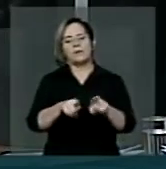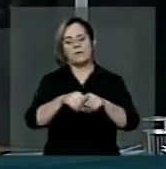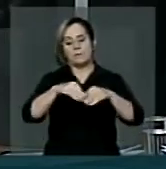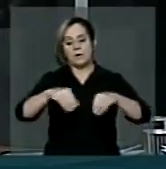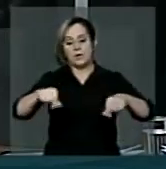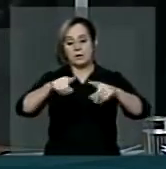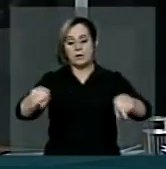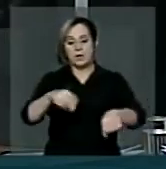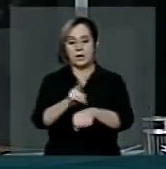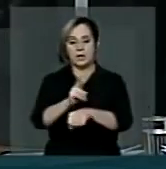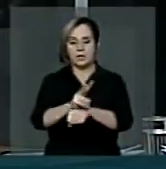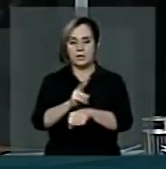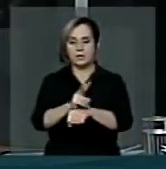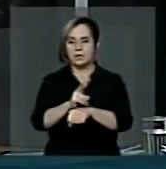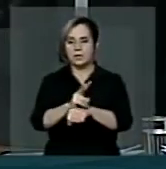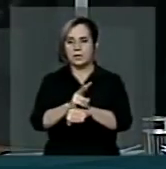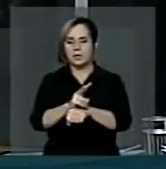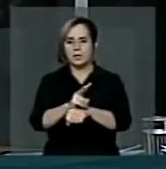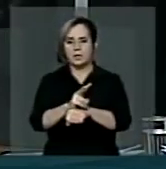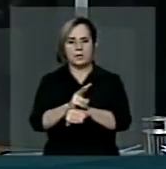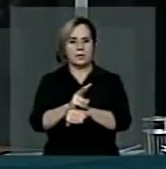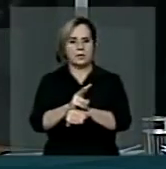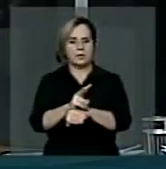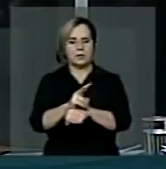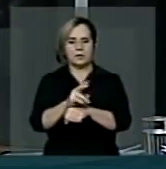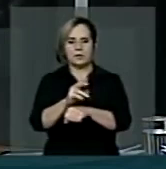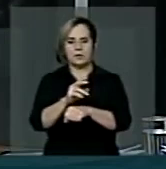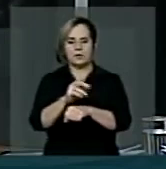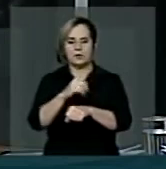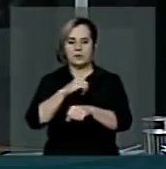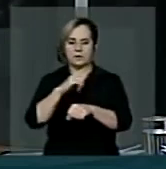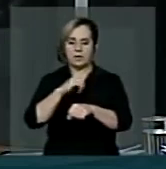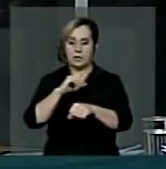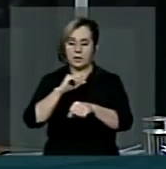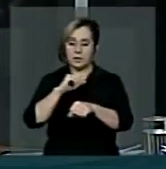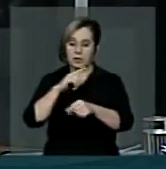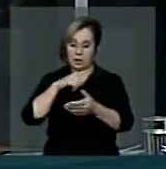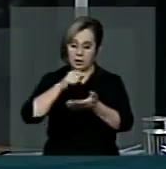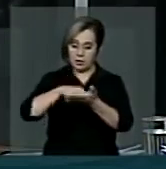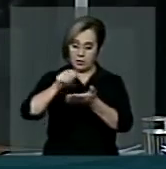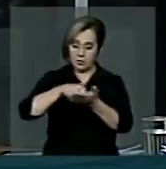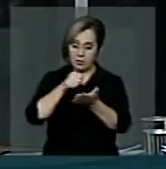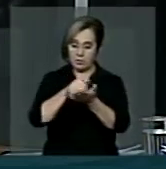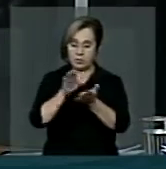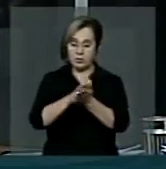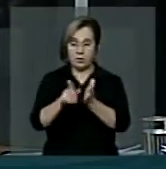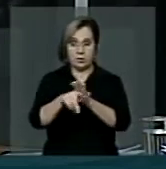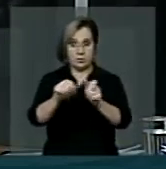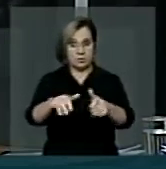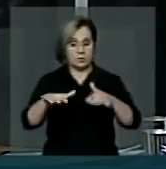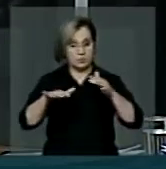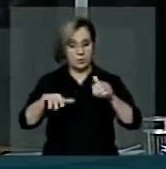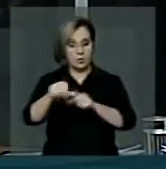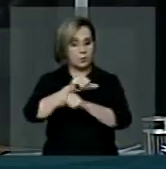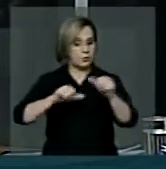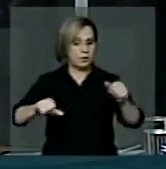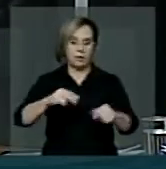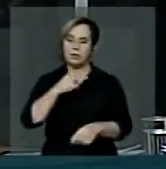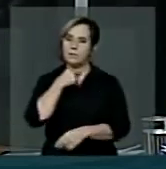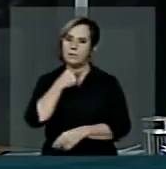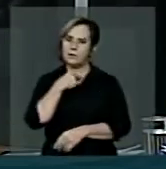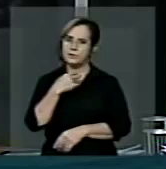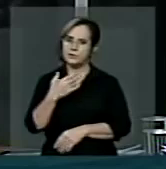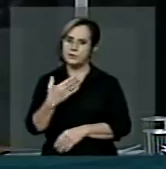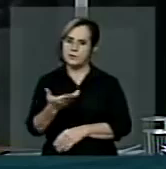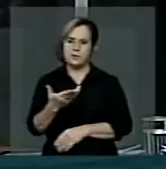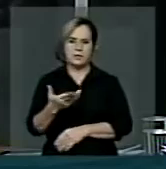é inalienável depois que for homologada pelo Congresso. Isso é